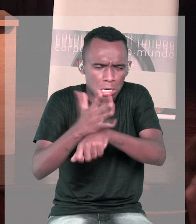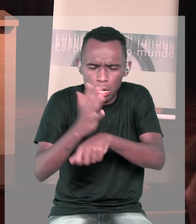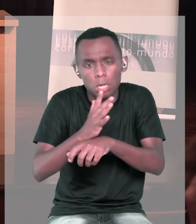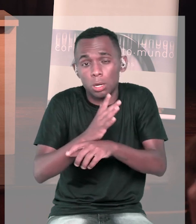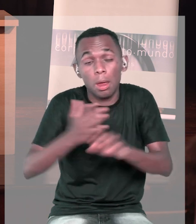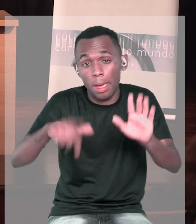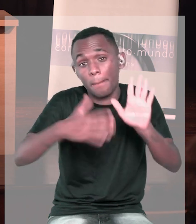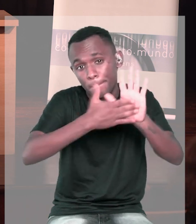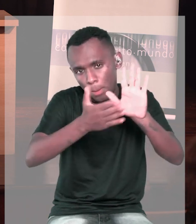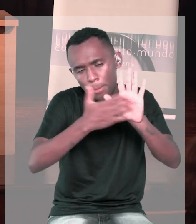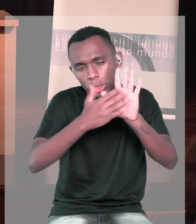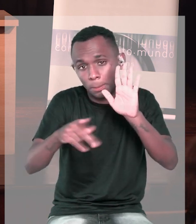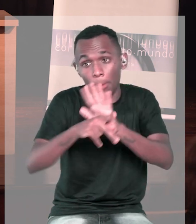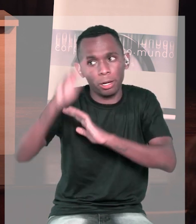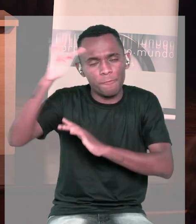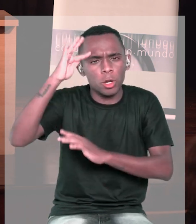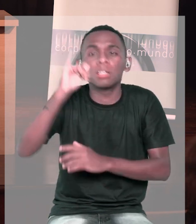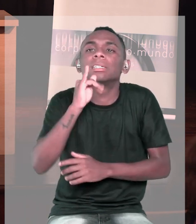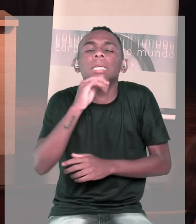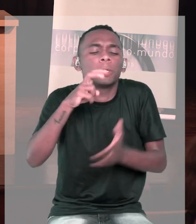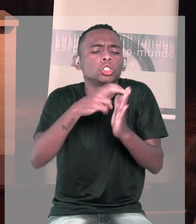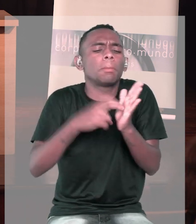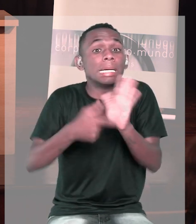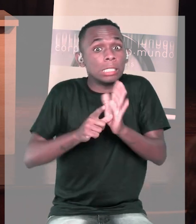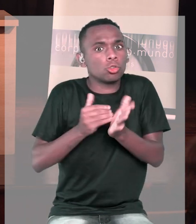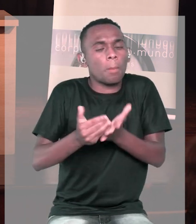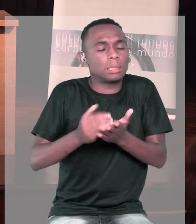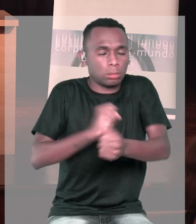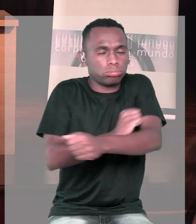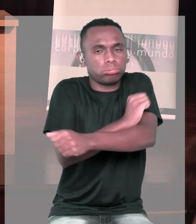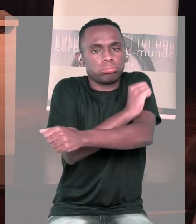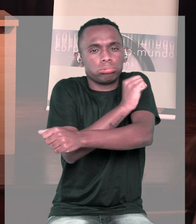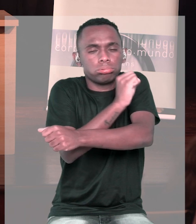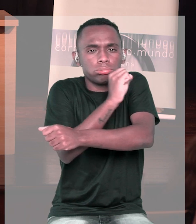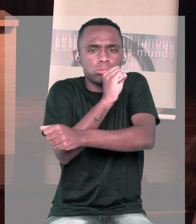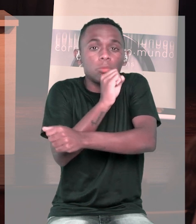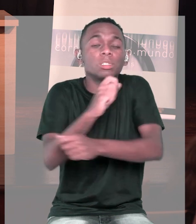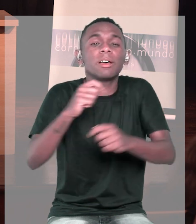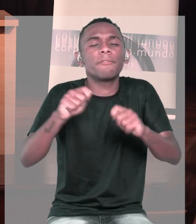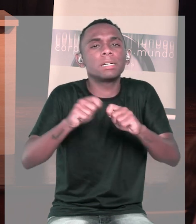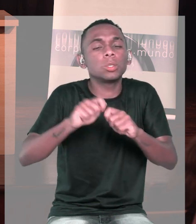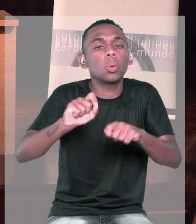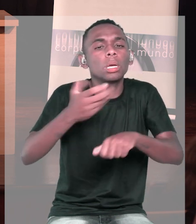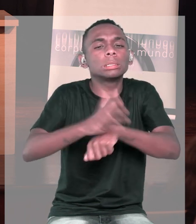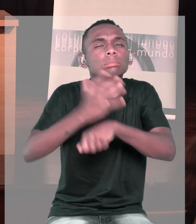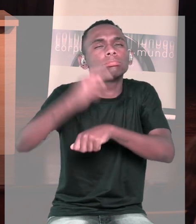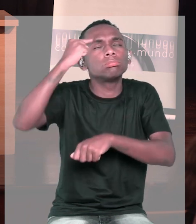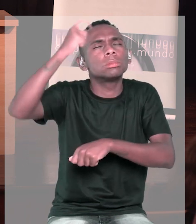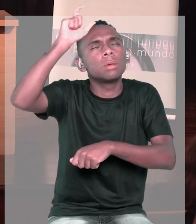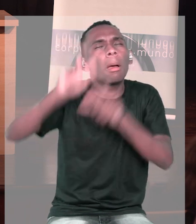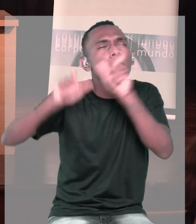proposto por essas filosofias. De manhã, antes de começar seu dia, você vai realizar na sua cabeça